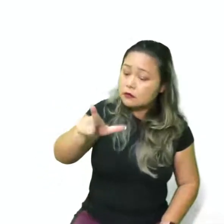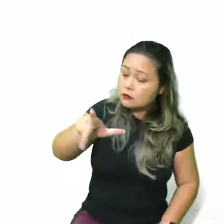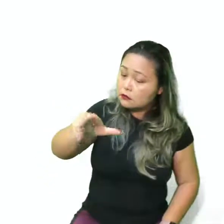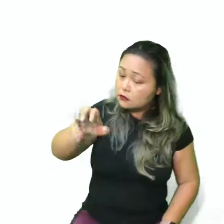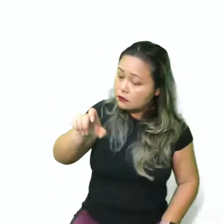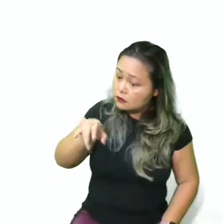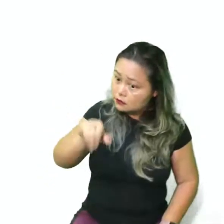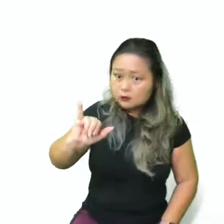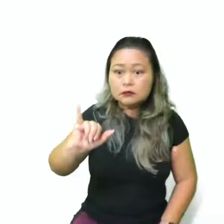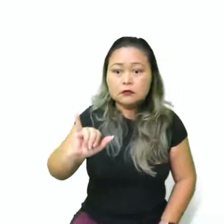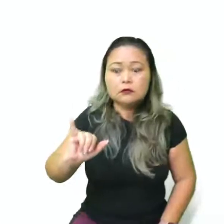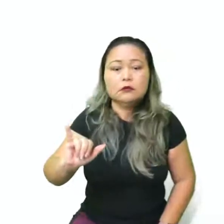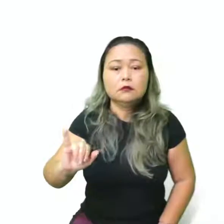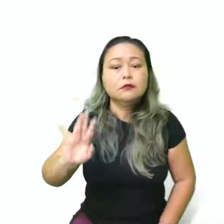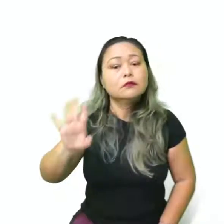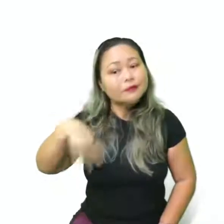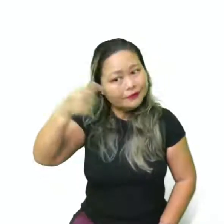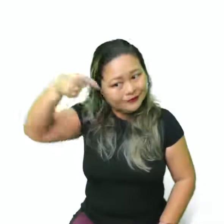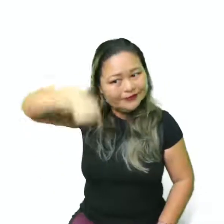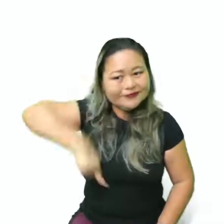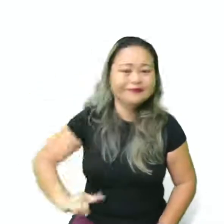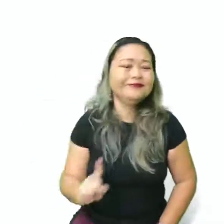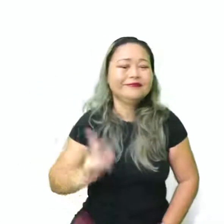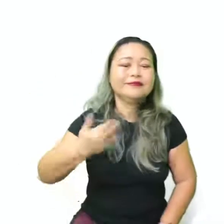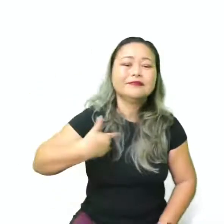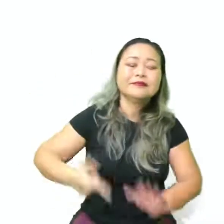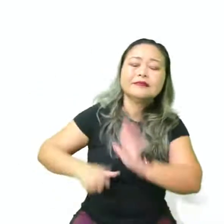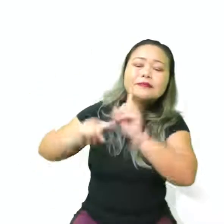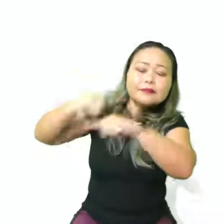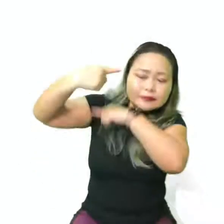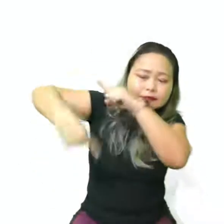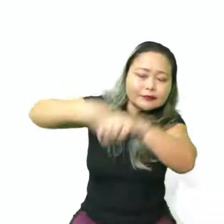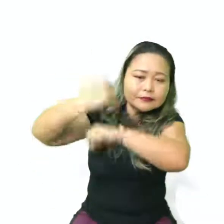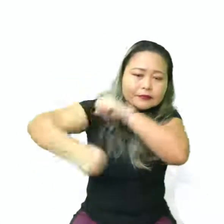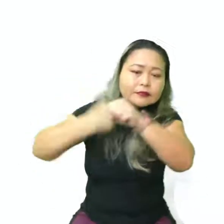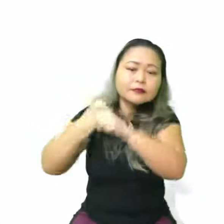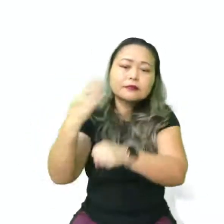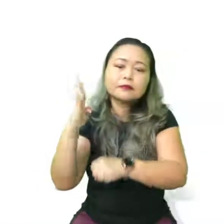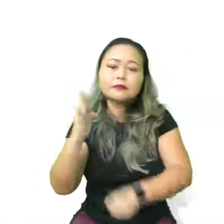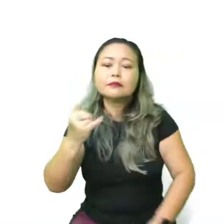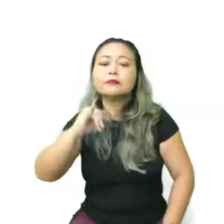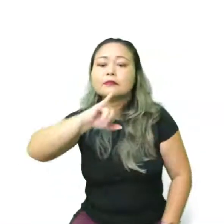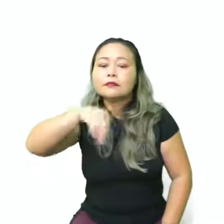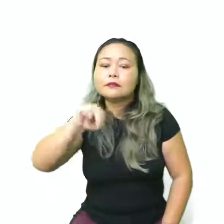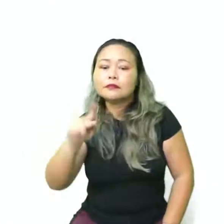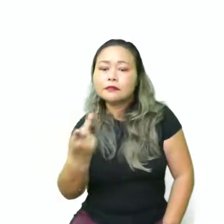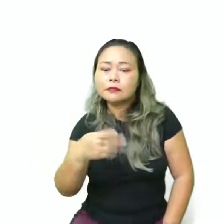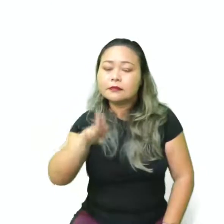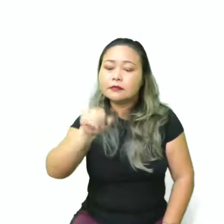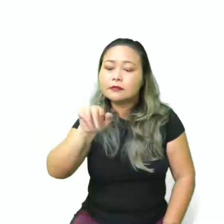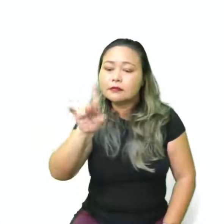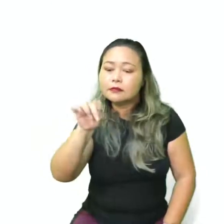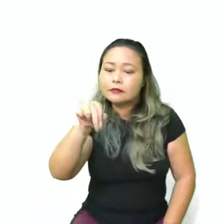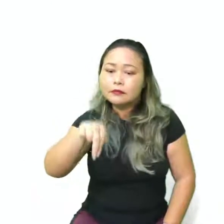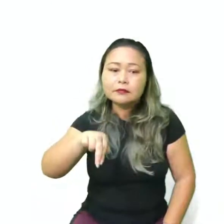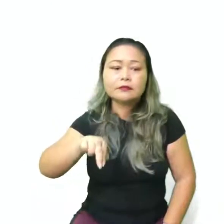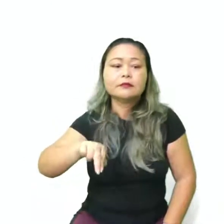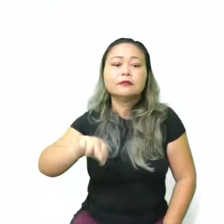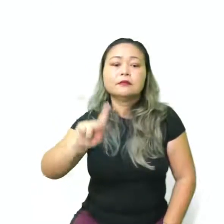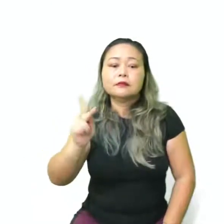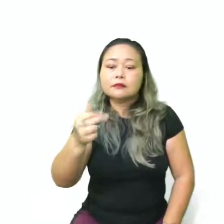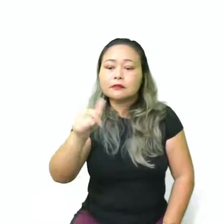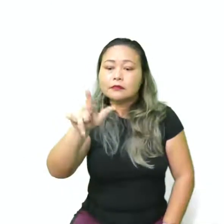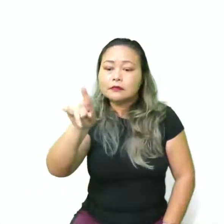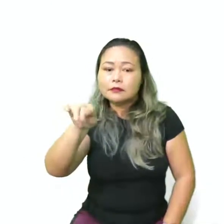Huxley, é aprofundada anos depois pelo biólogo inglês John Burdon